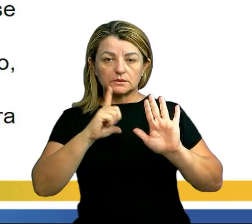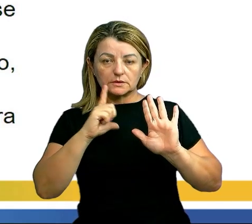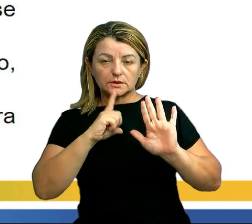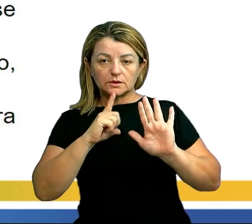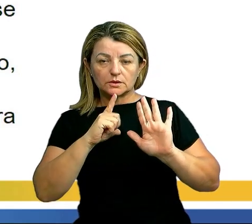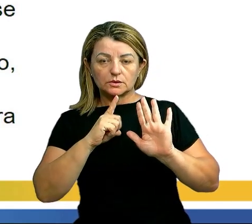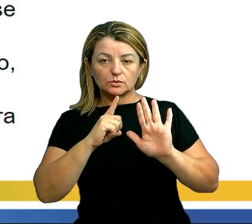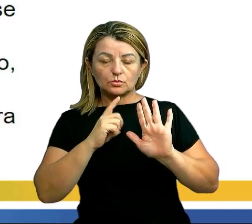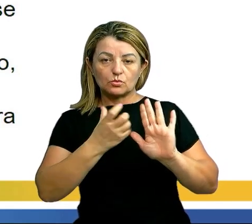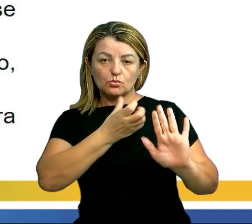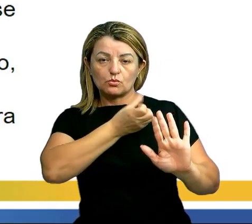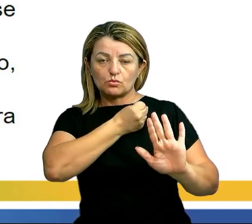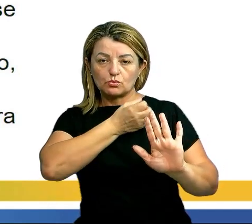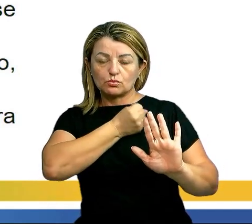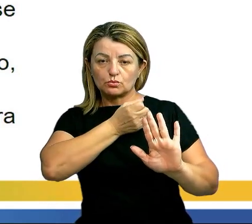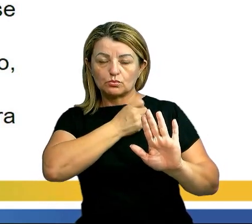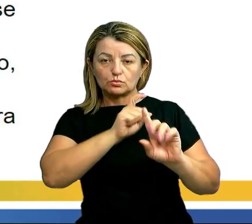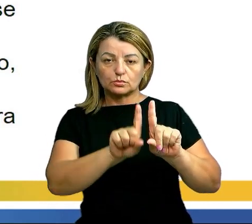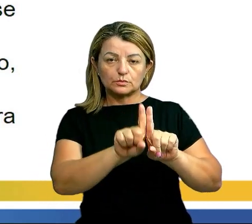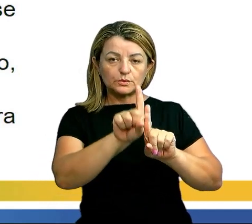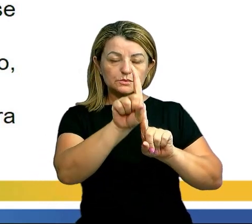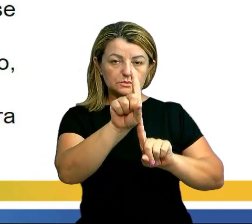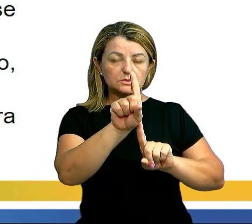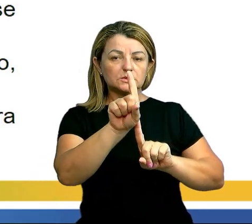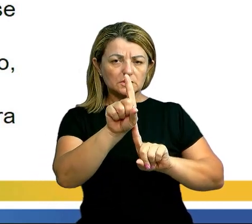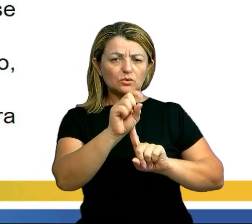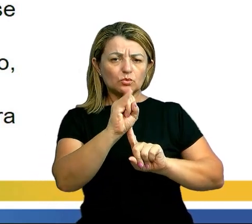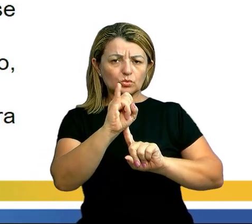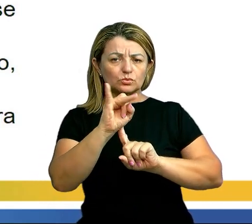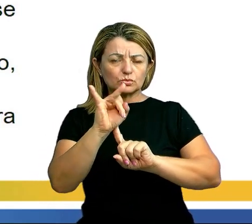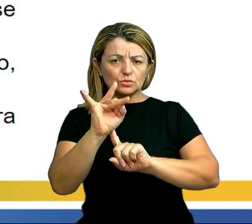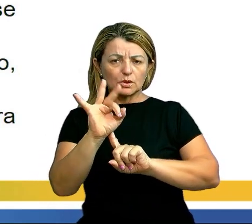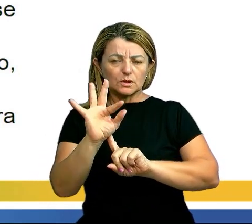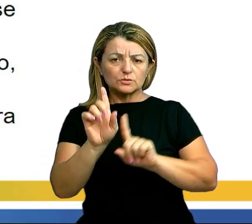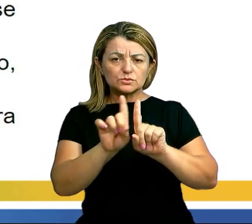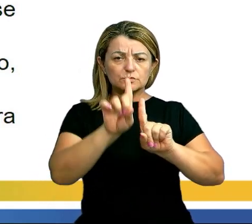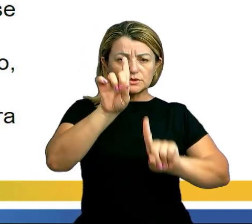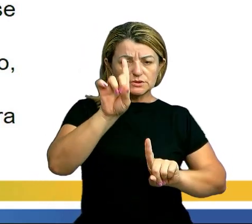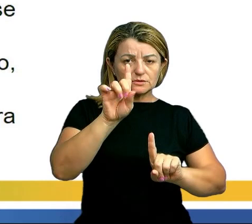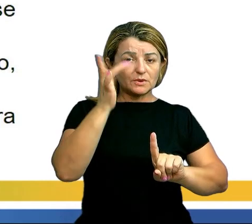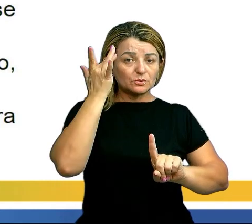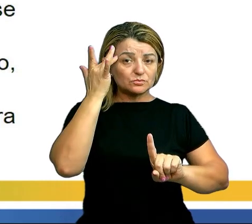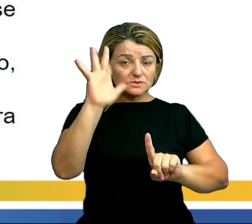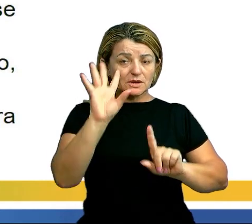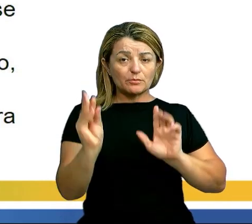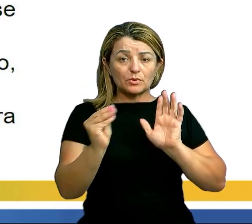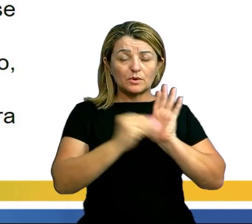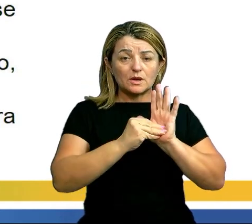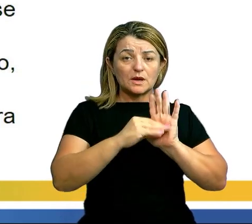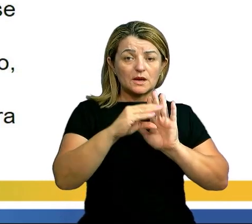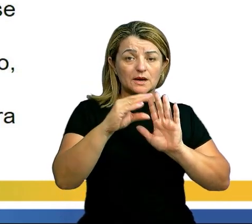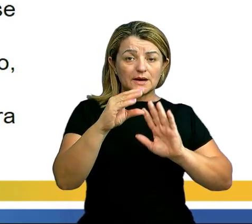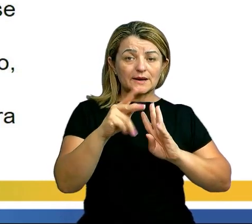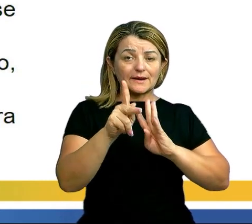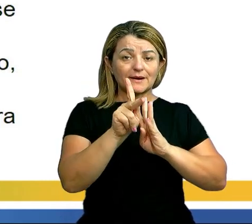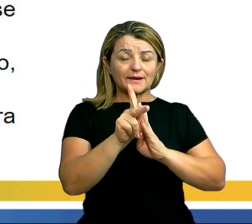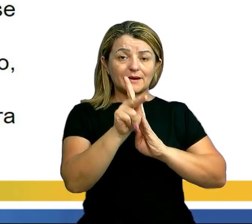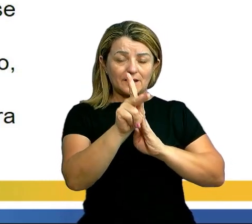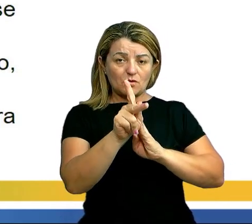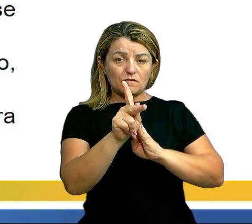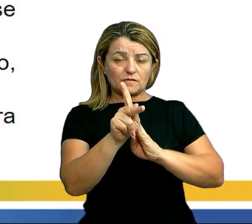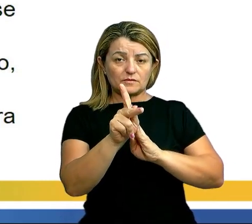de temperatura, na qual contém a unidade de medida, mas a gente não sabe que a escala Kelvin é absoluta. Dessa maneira, em sua definição, não